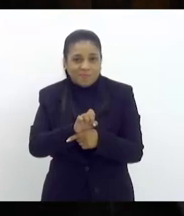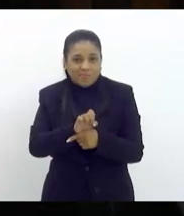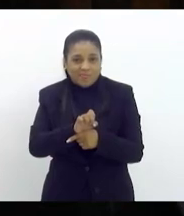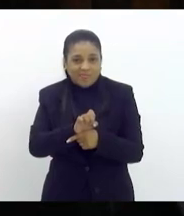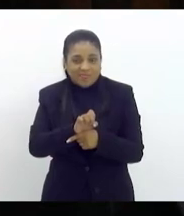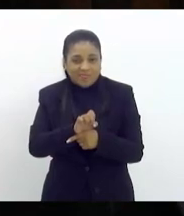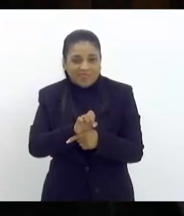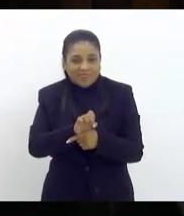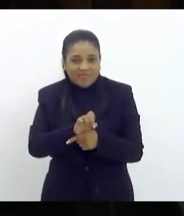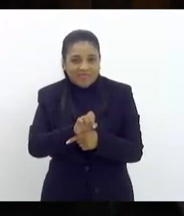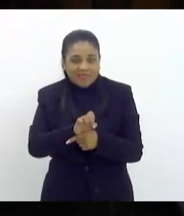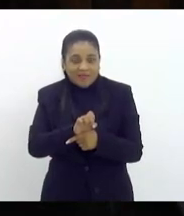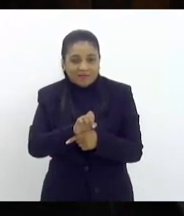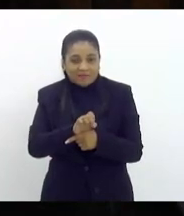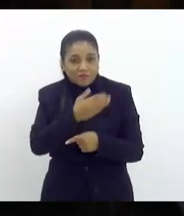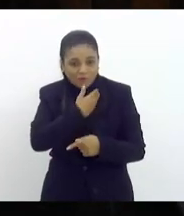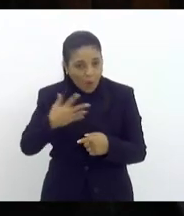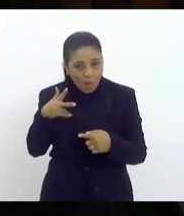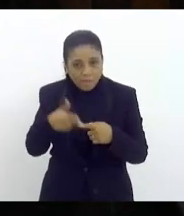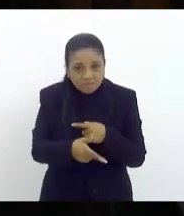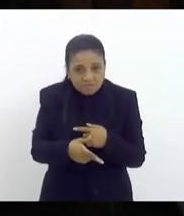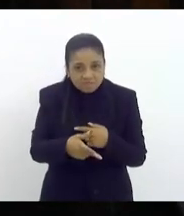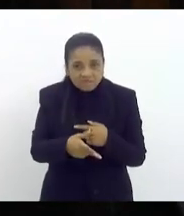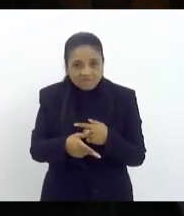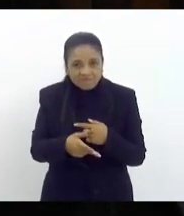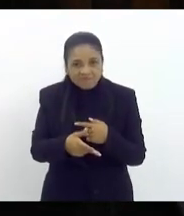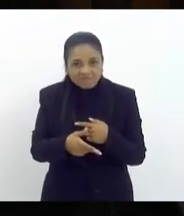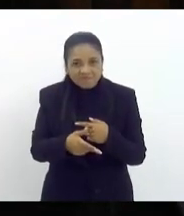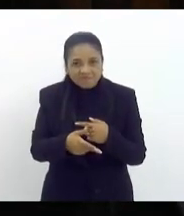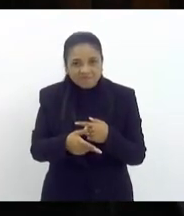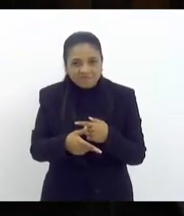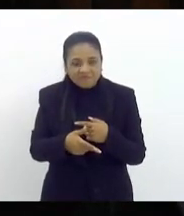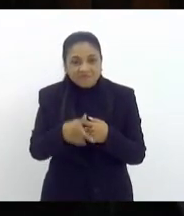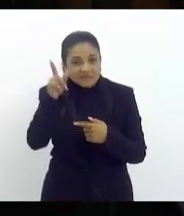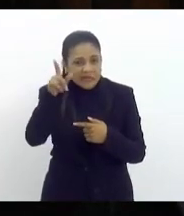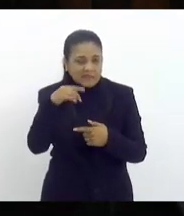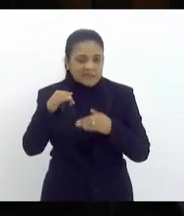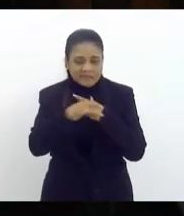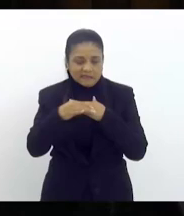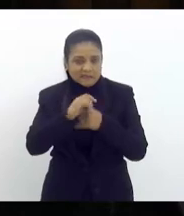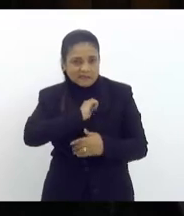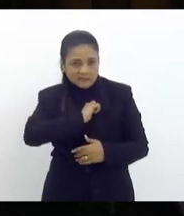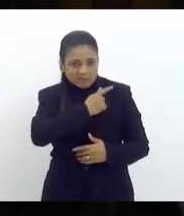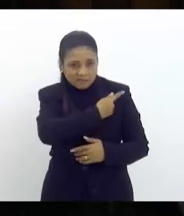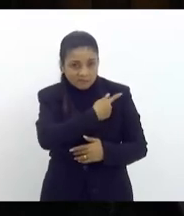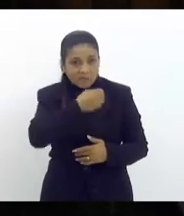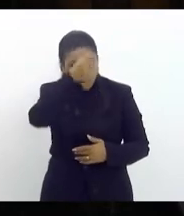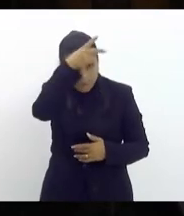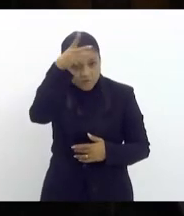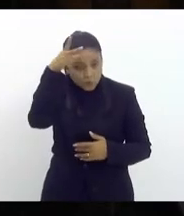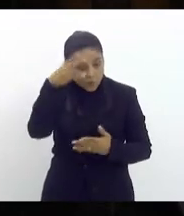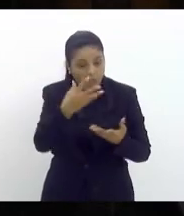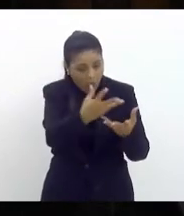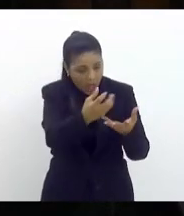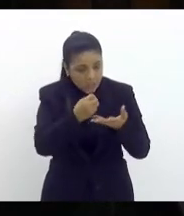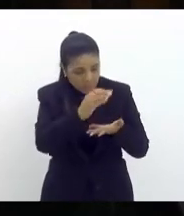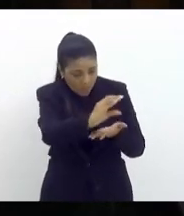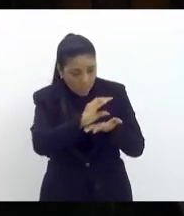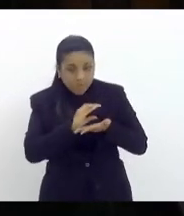porque o governo quer interromper lá em São Gonçalo a prefeitura recebeu o dinheiro